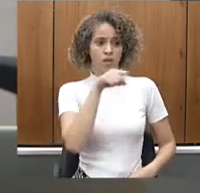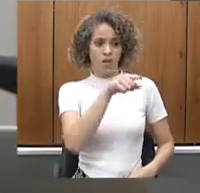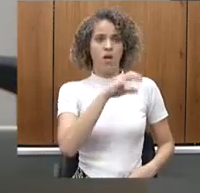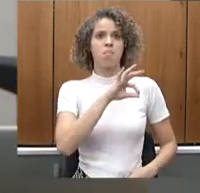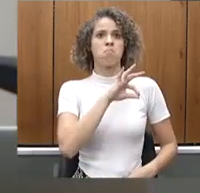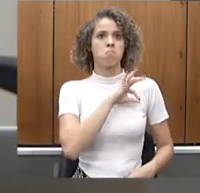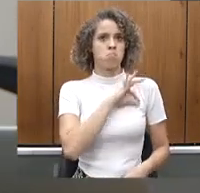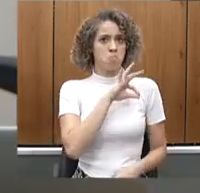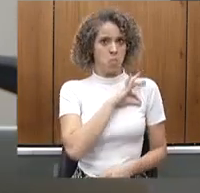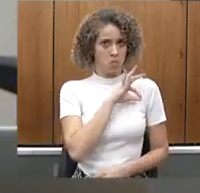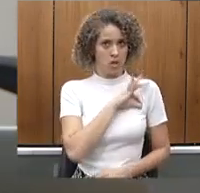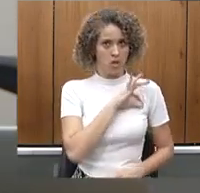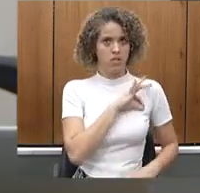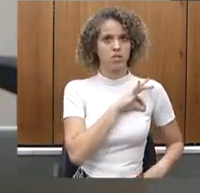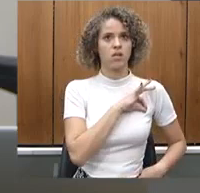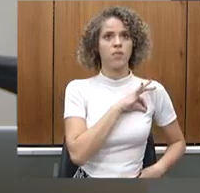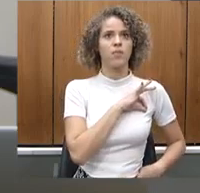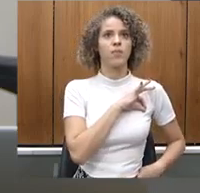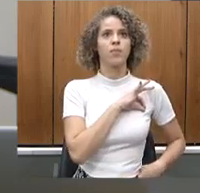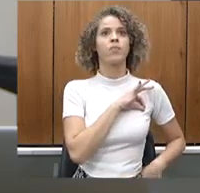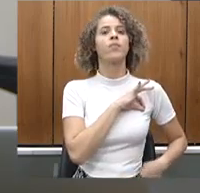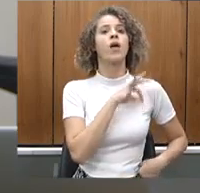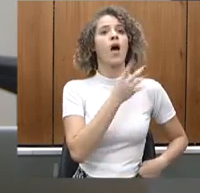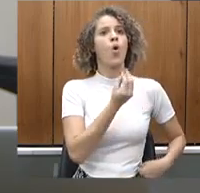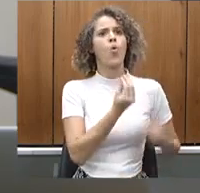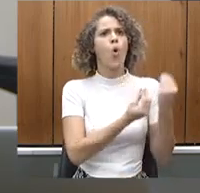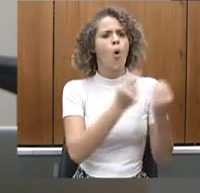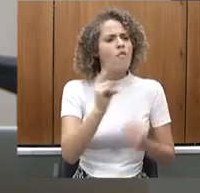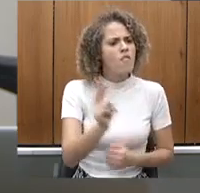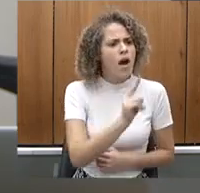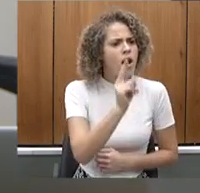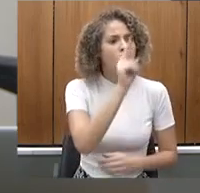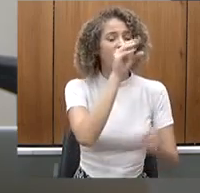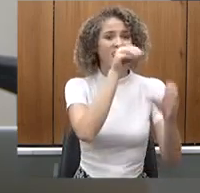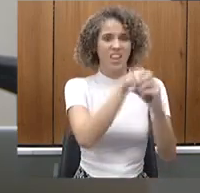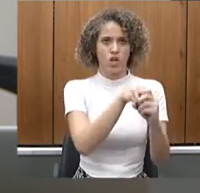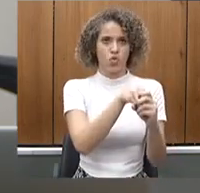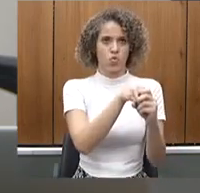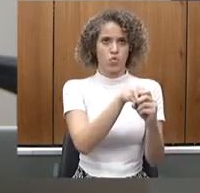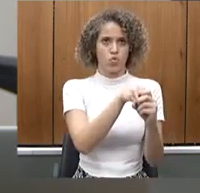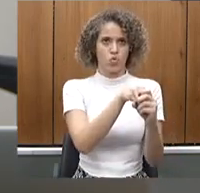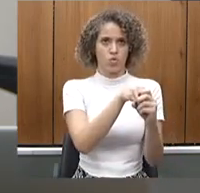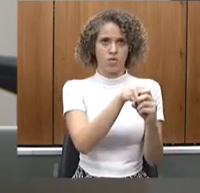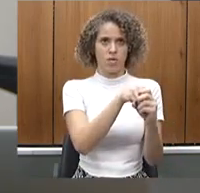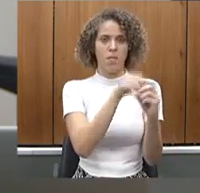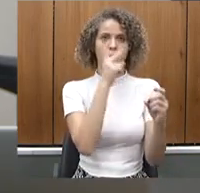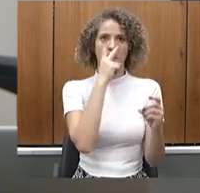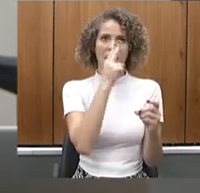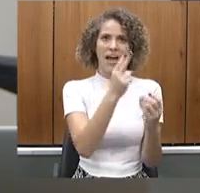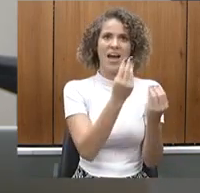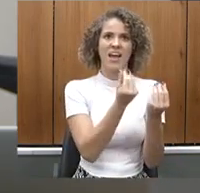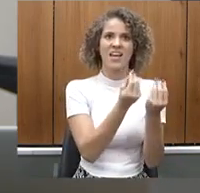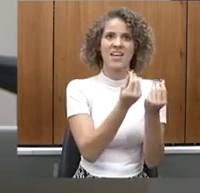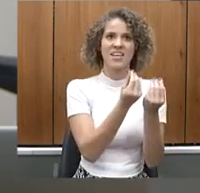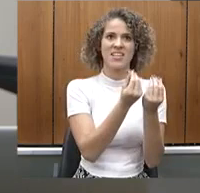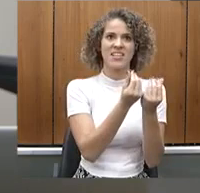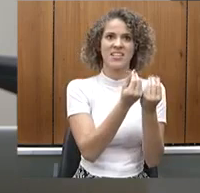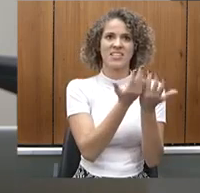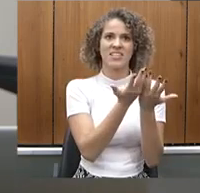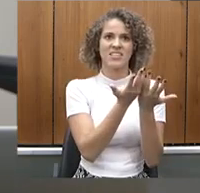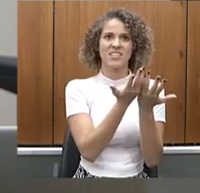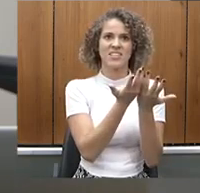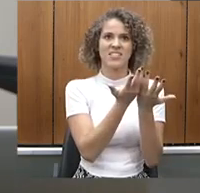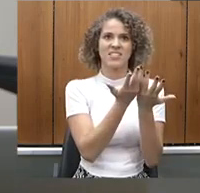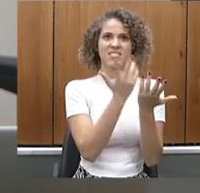interno e externo a valorização do público interno hoje ela passa pressupostamente pela